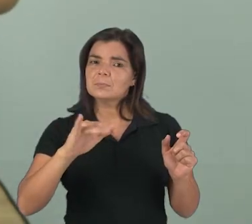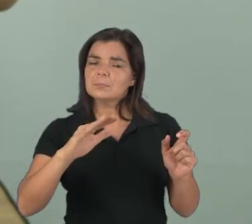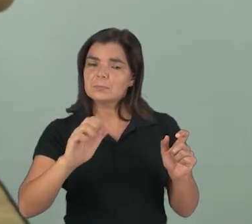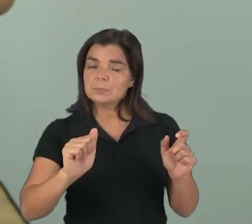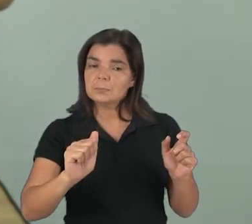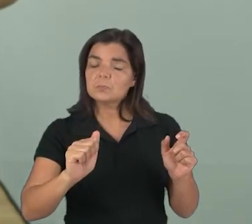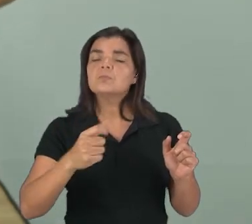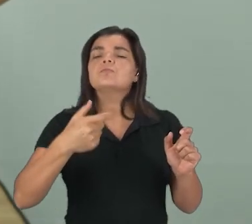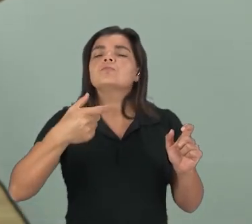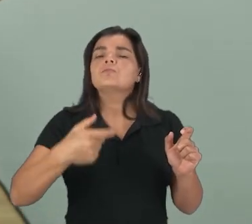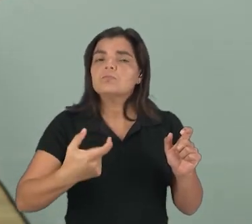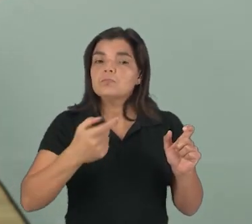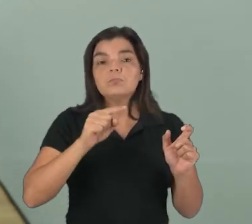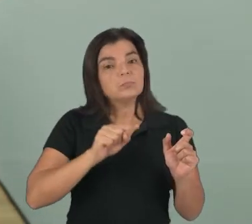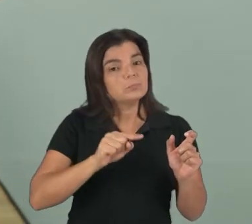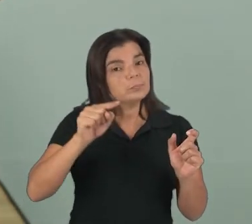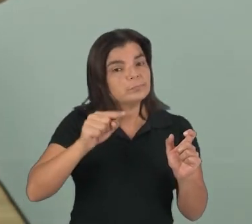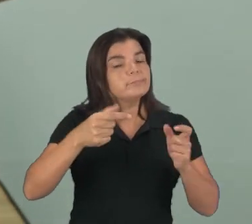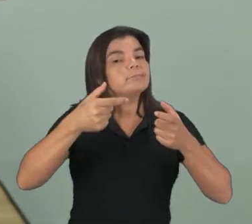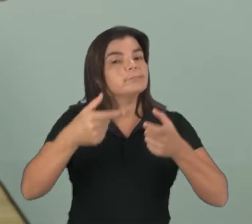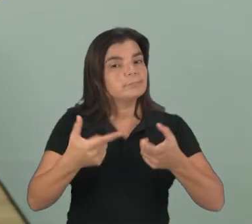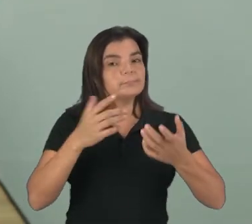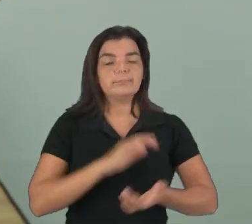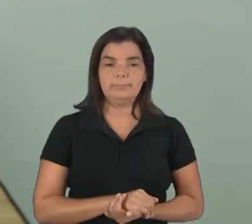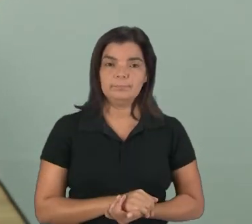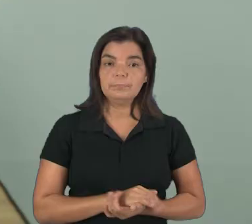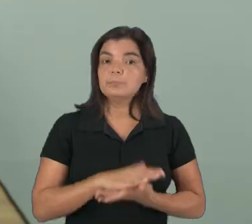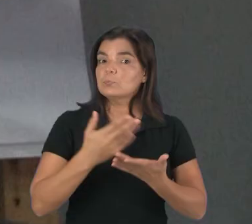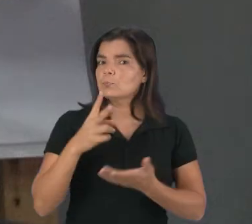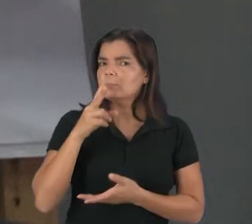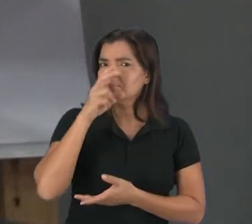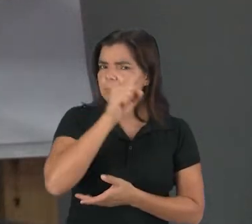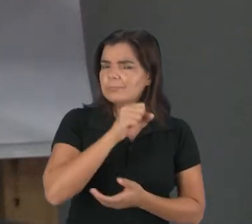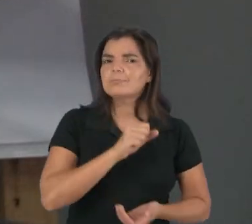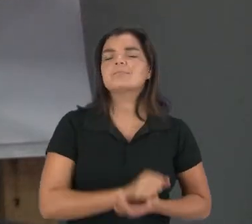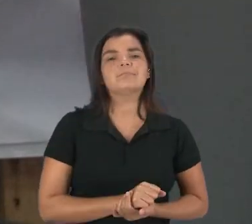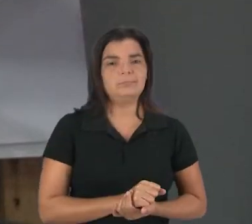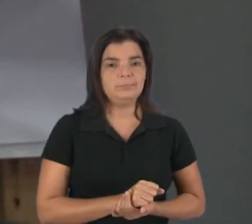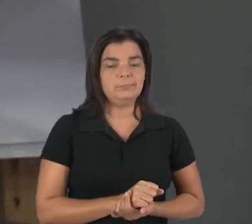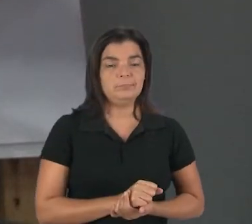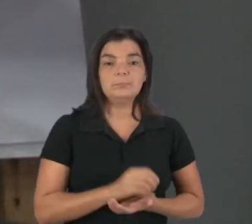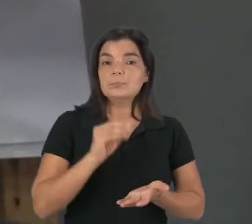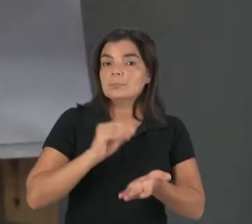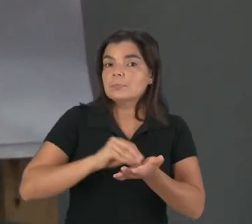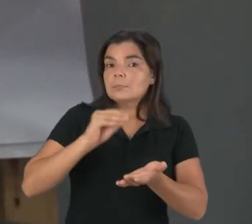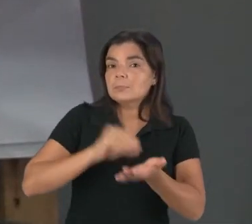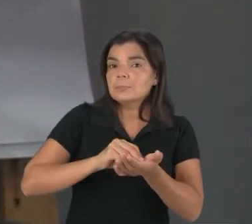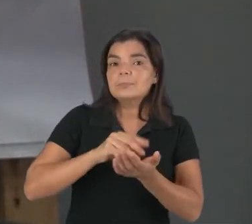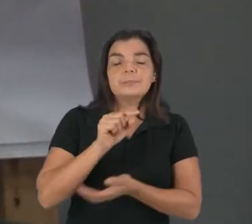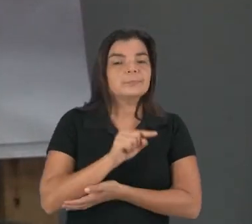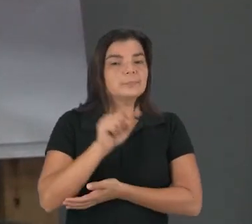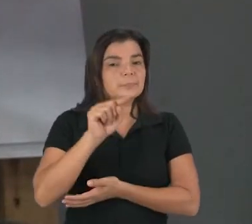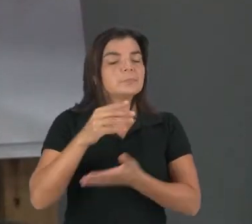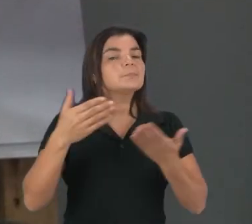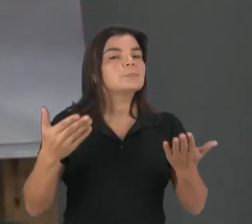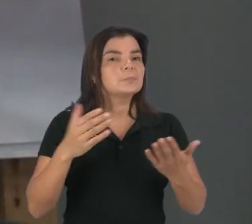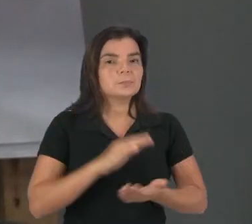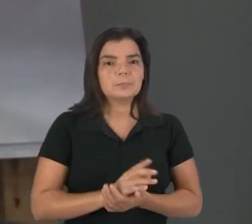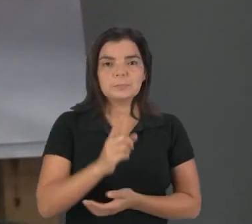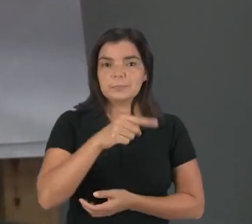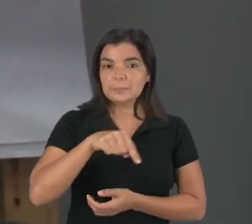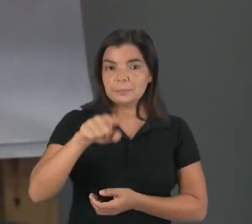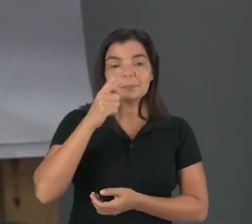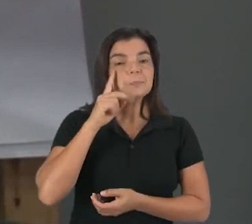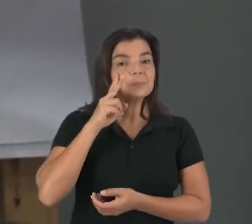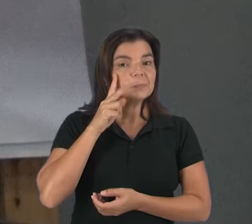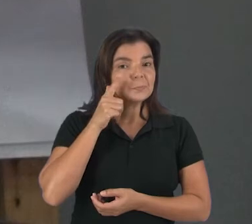precisamos colocar o acento agudo, crianças? Qual é a sílaba mais forte? Onde que está a ausência aqui de um acento? Vocês